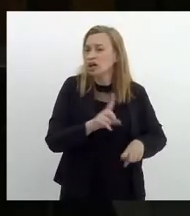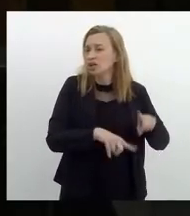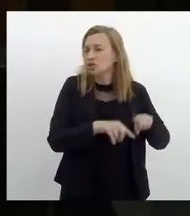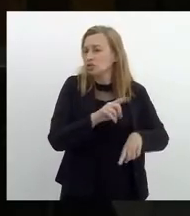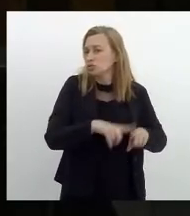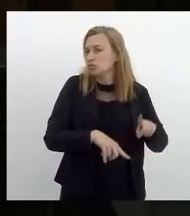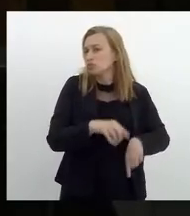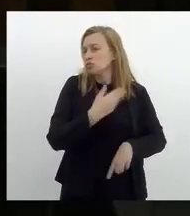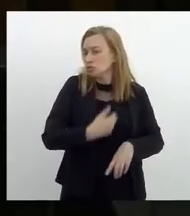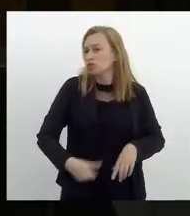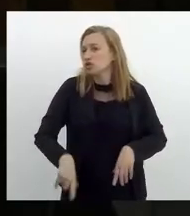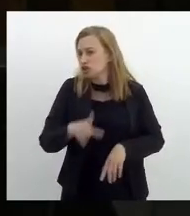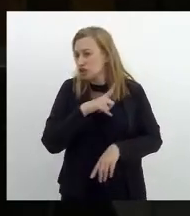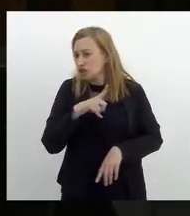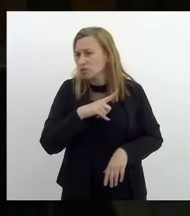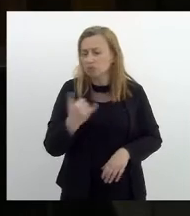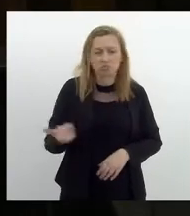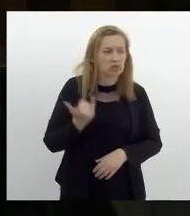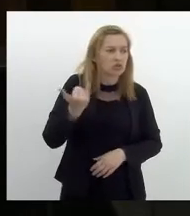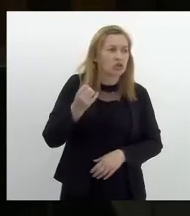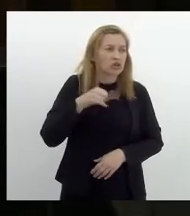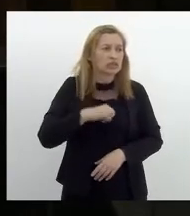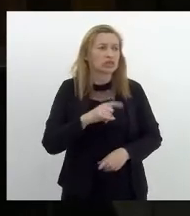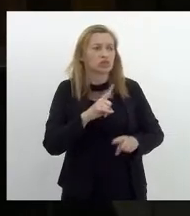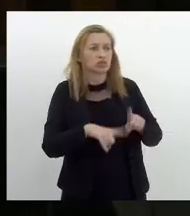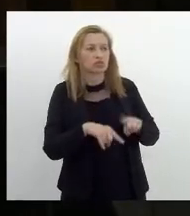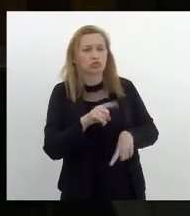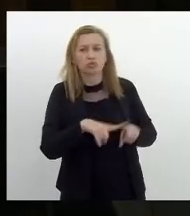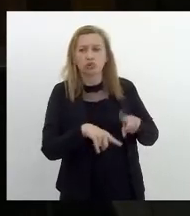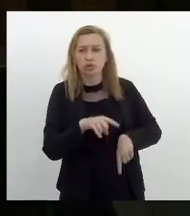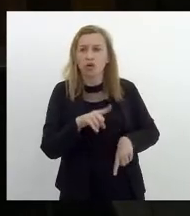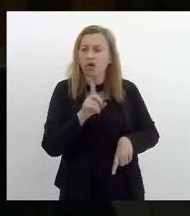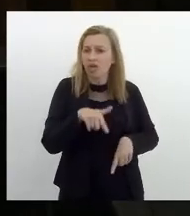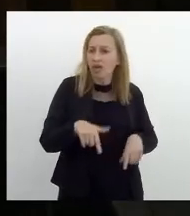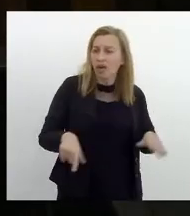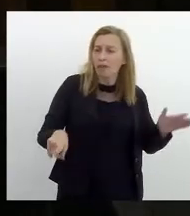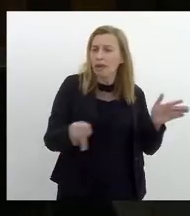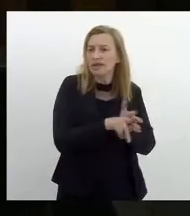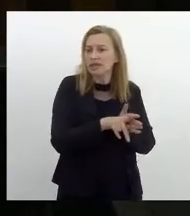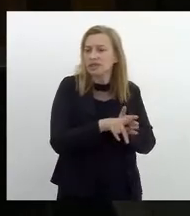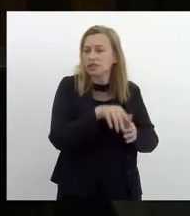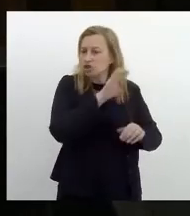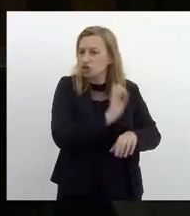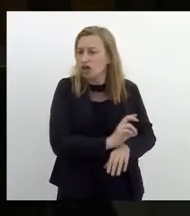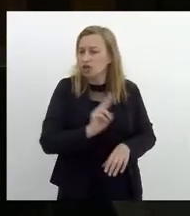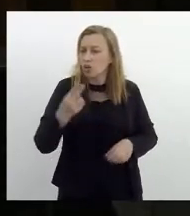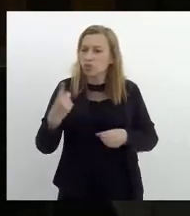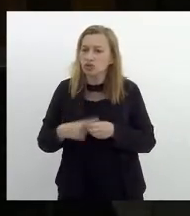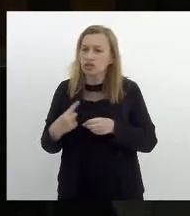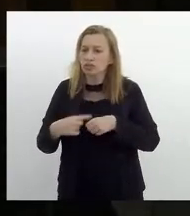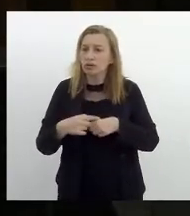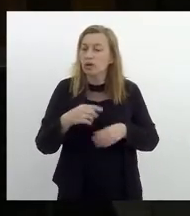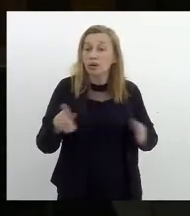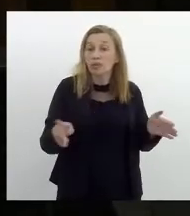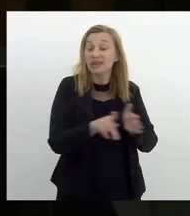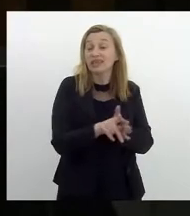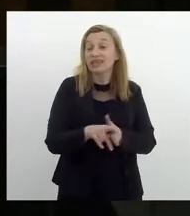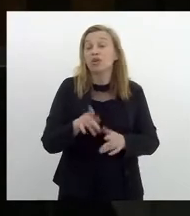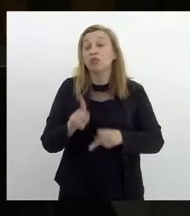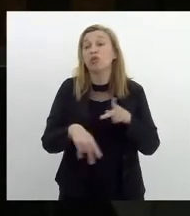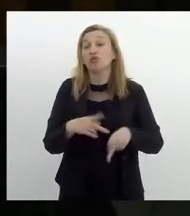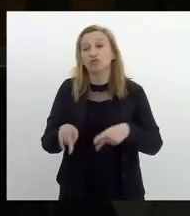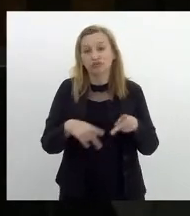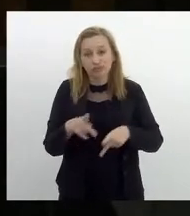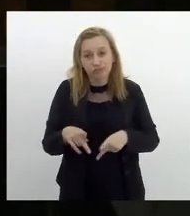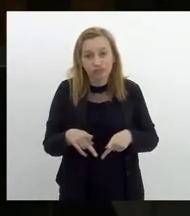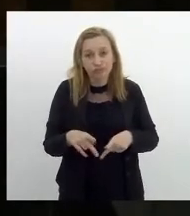temos. Não importa se o equipamento é estadual, é municipal, ele pertence ao povo.